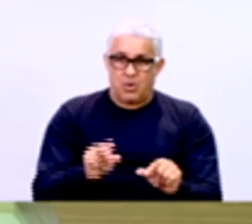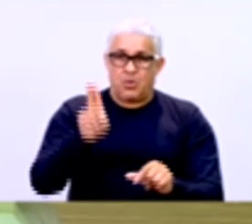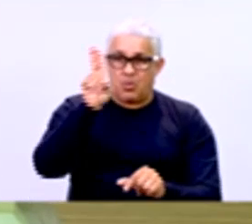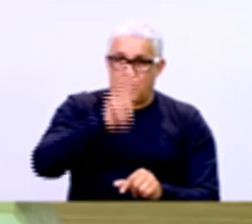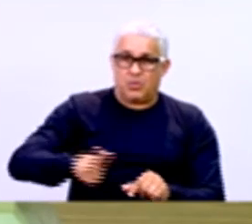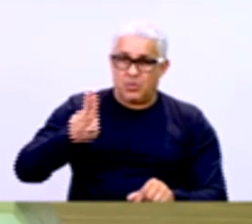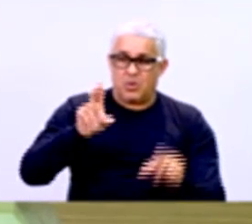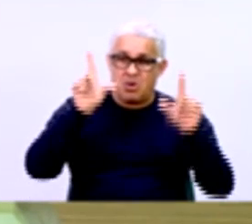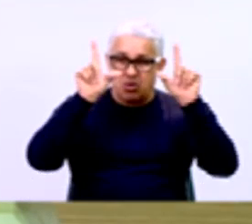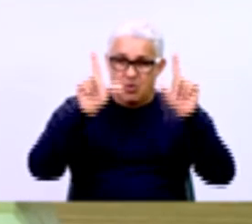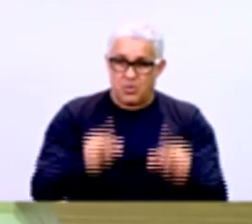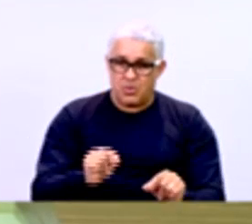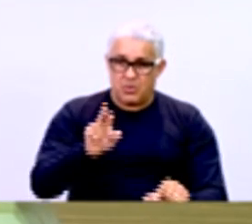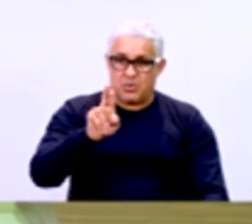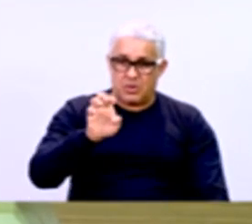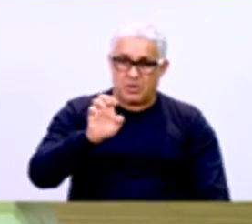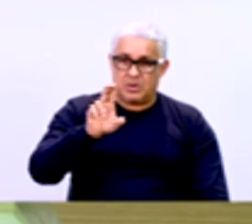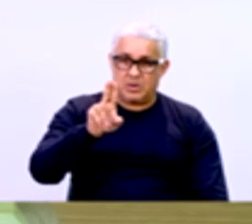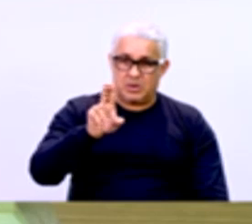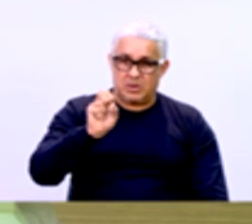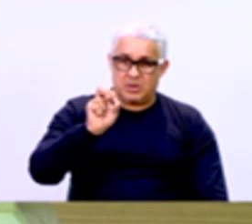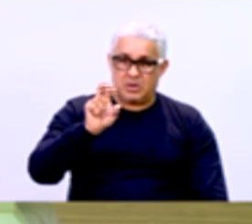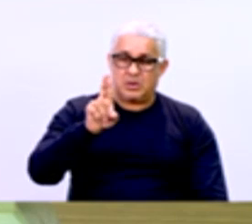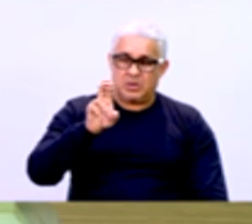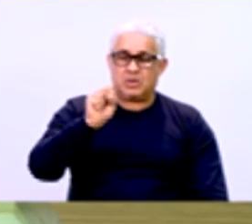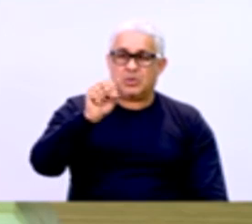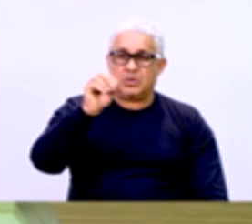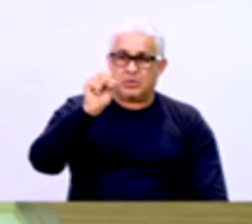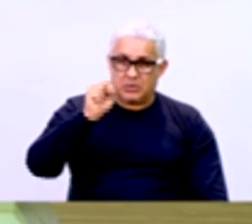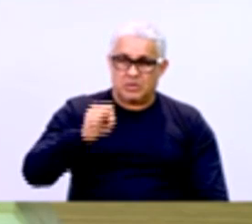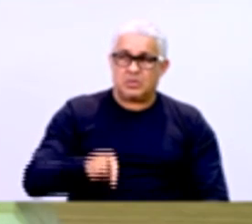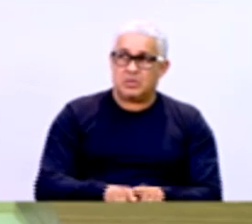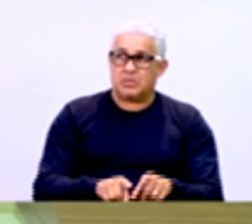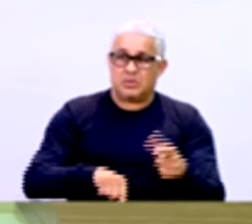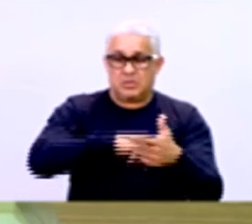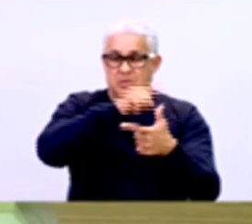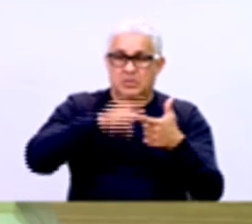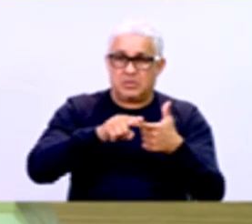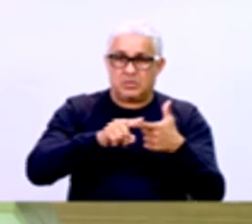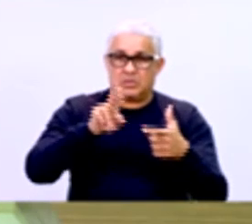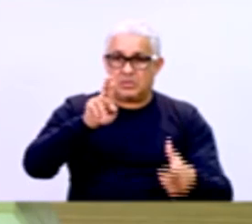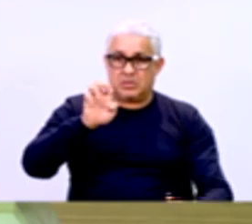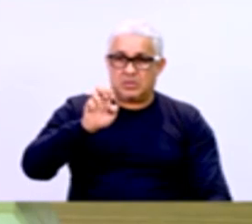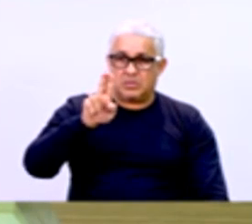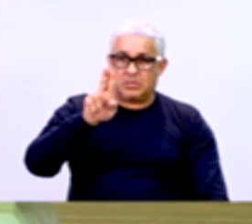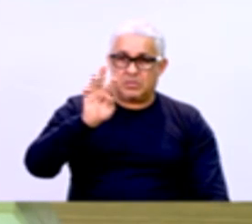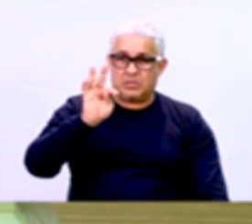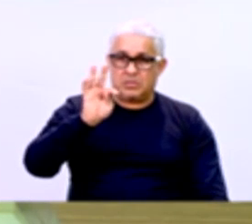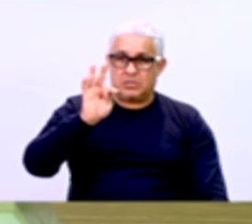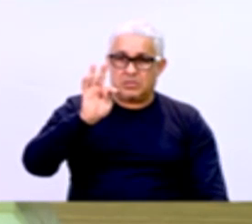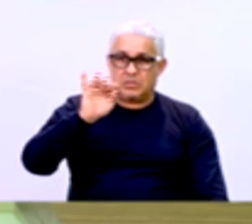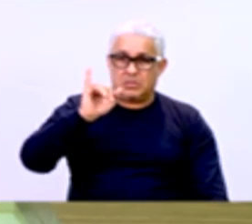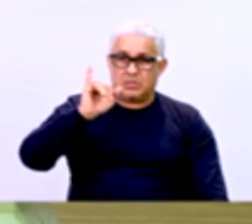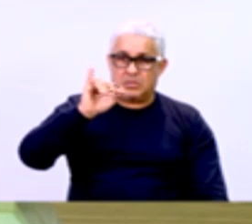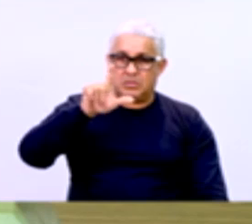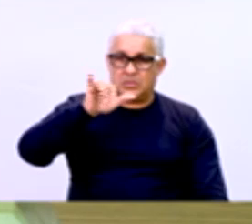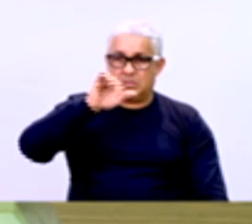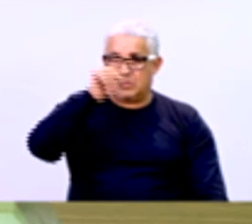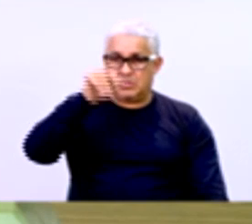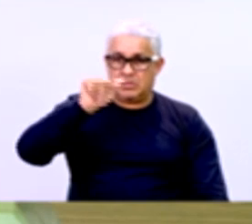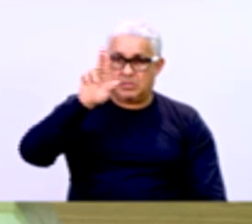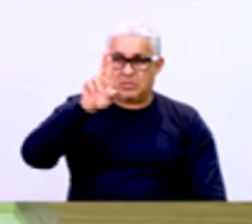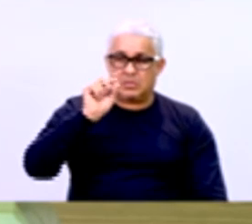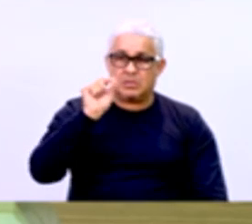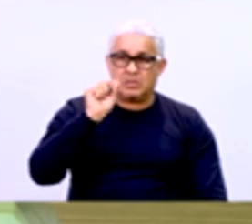menos recursos. Em segundo lugar, vem reutilizar, ou seja, dar uma